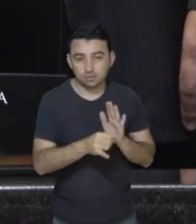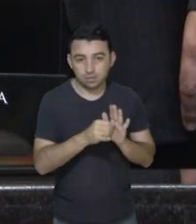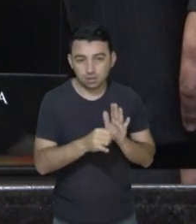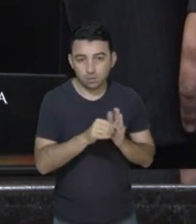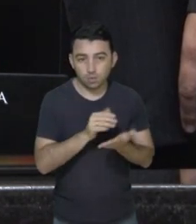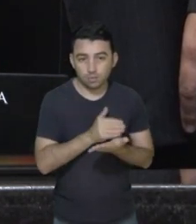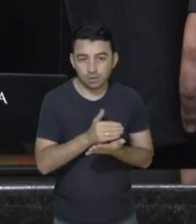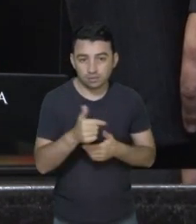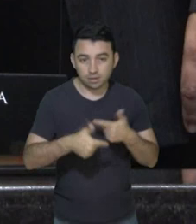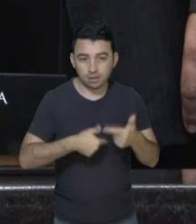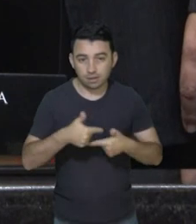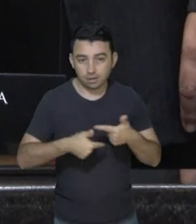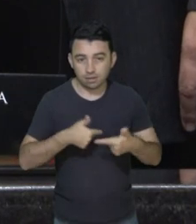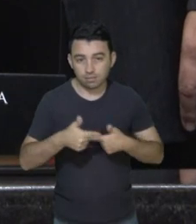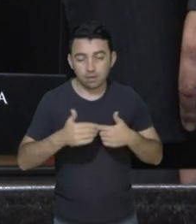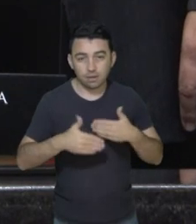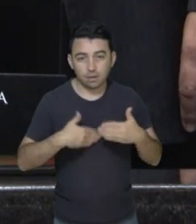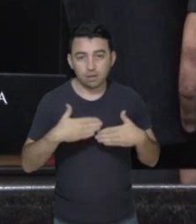carreira,